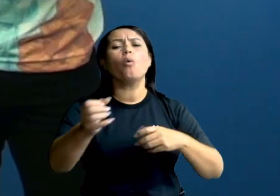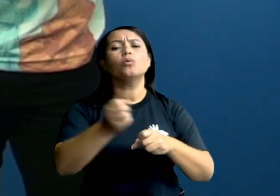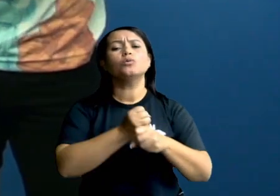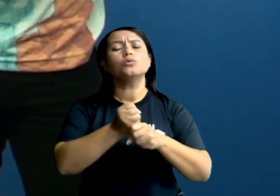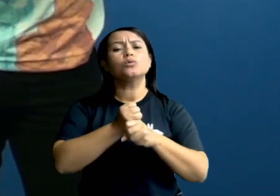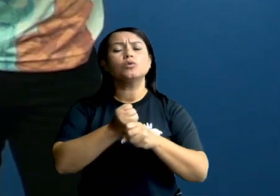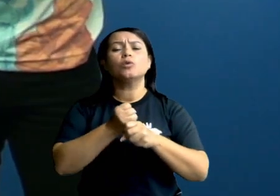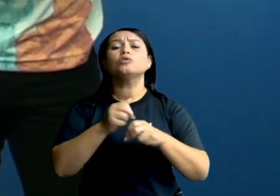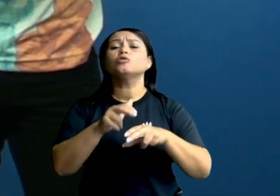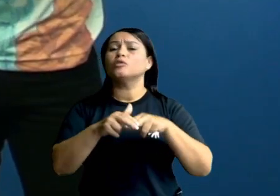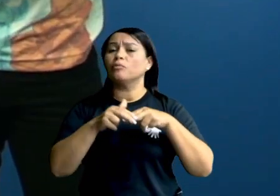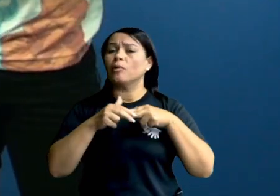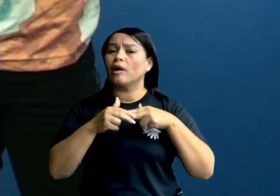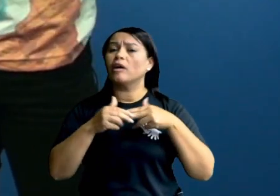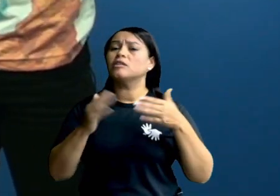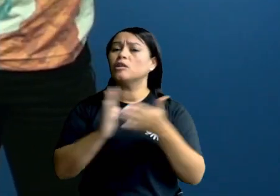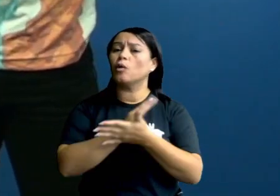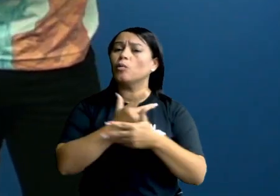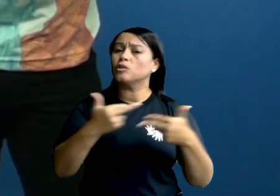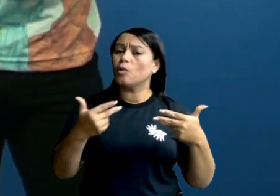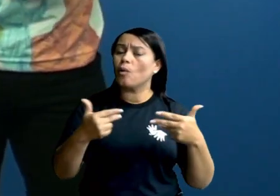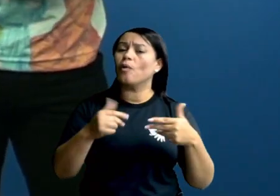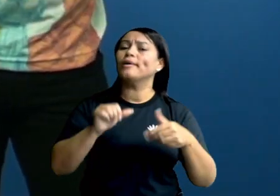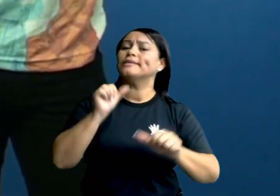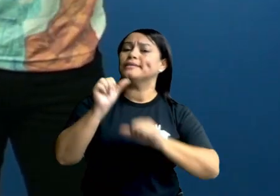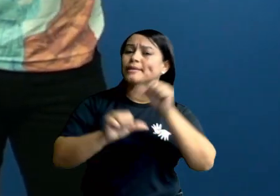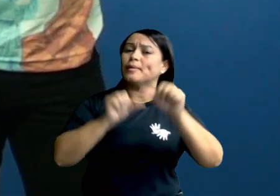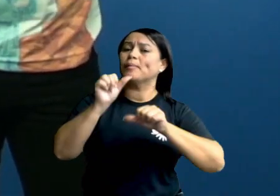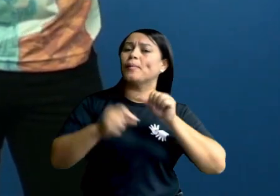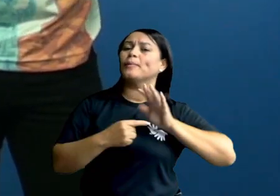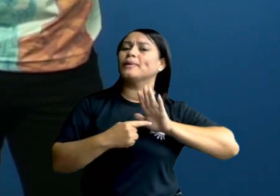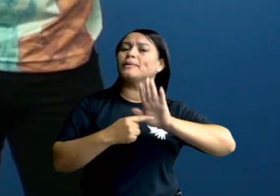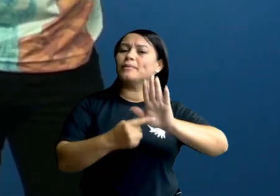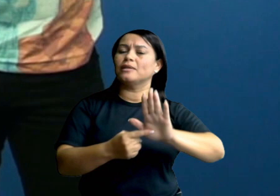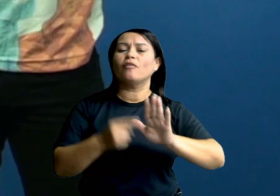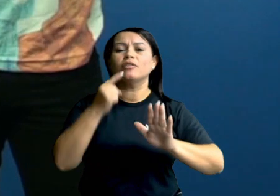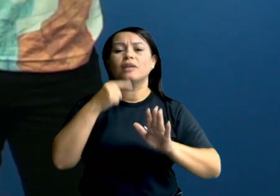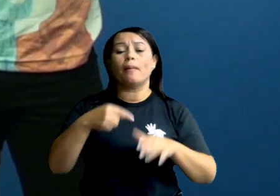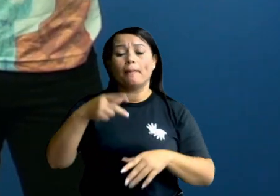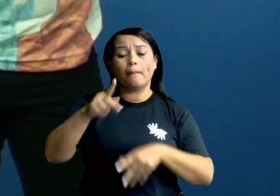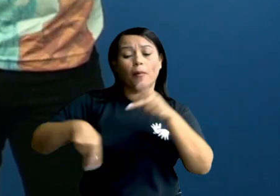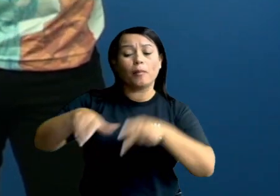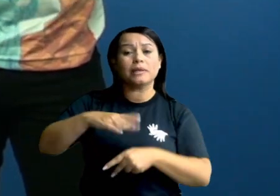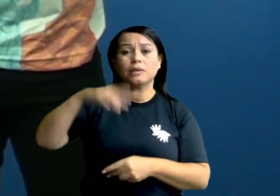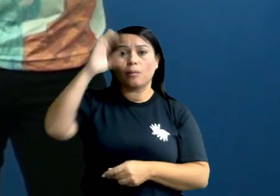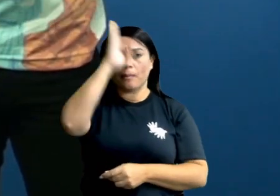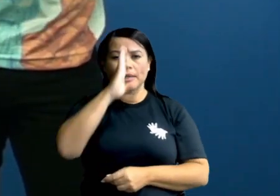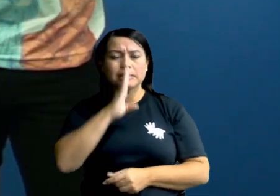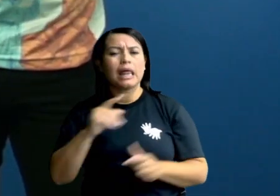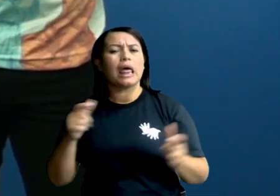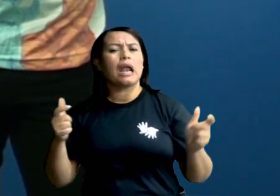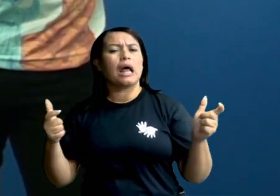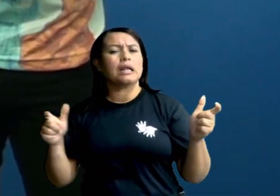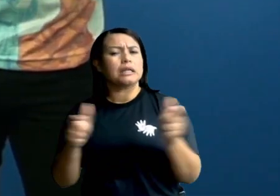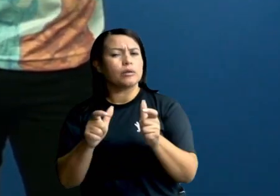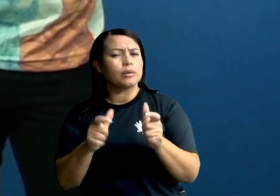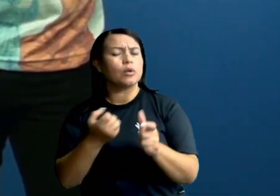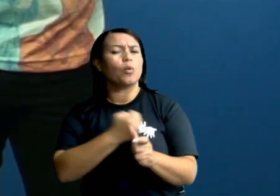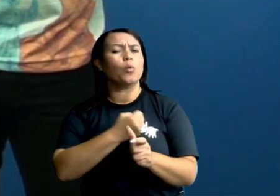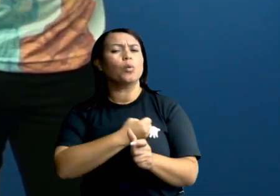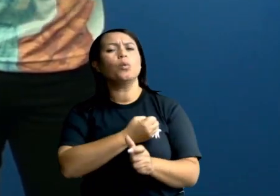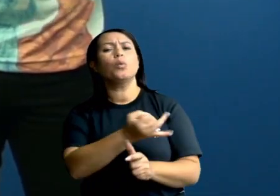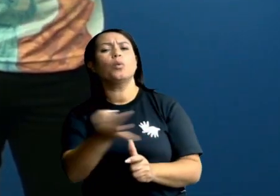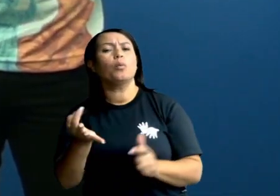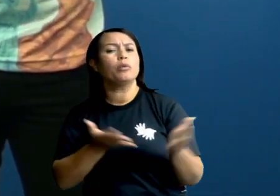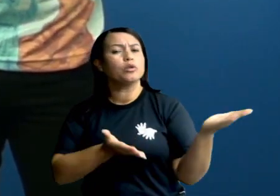vão aí interferir diretamente na sua representação. Então, a população brasileira tem reduzido o número de jovens, né, por